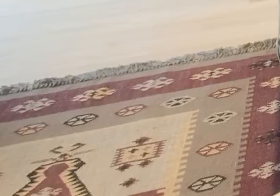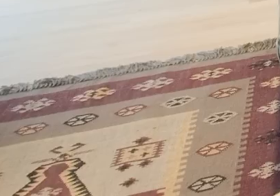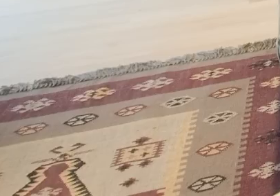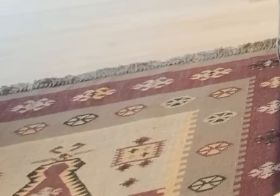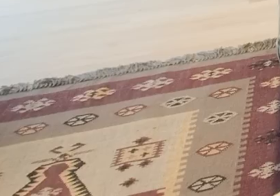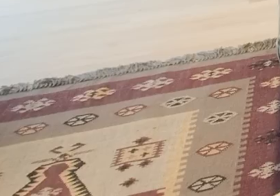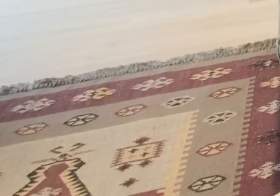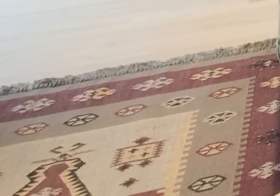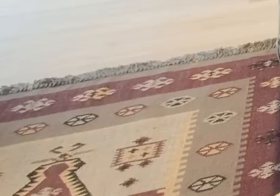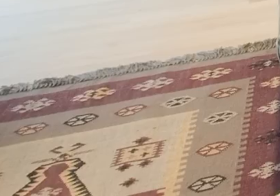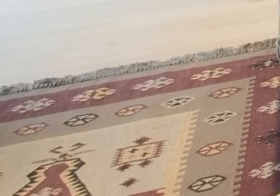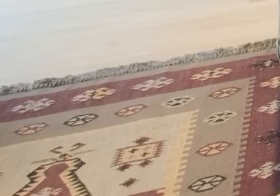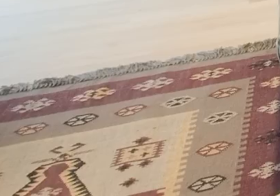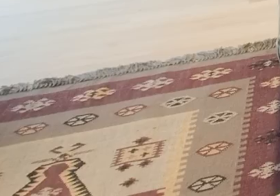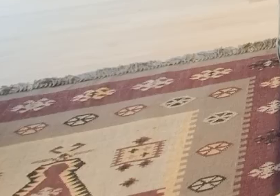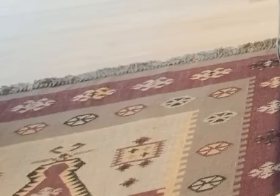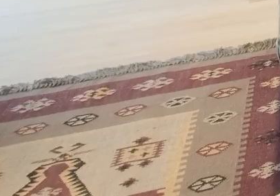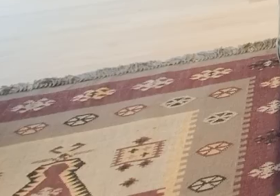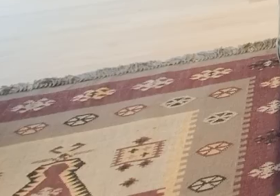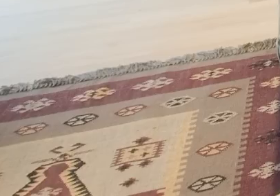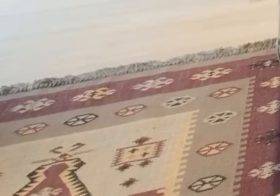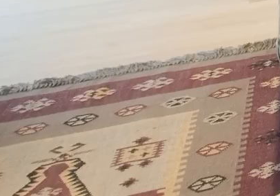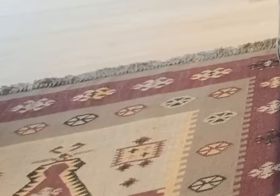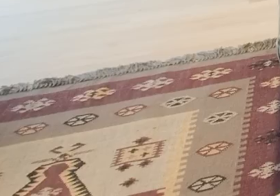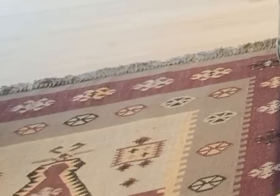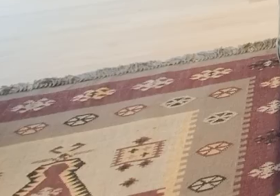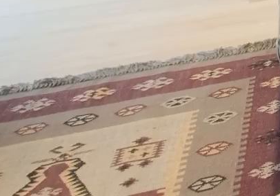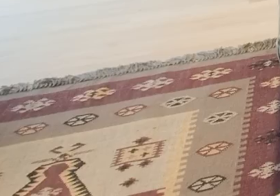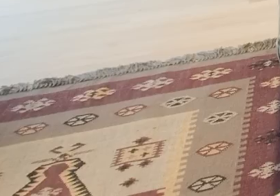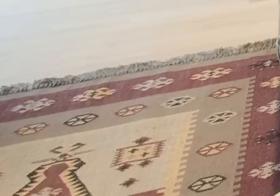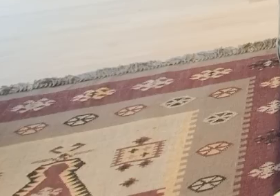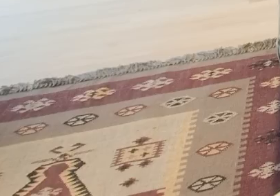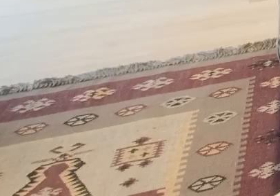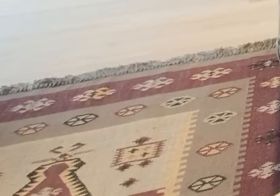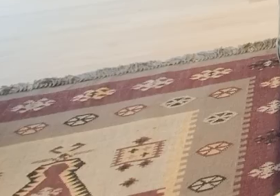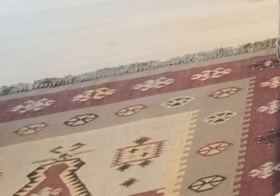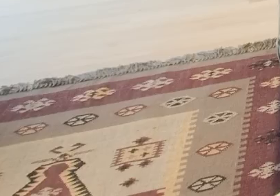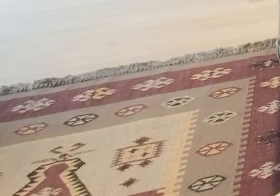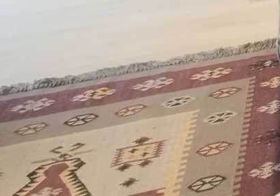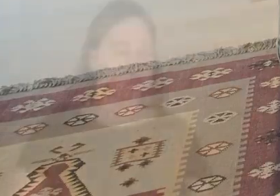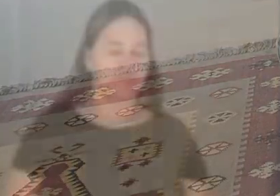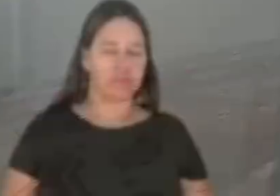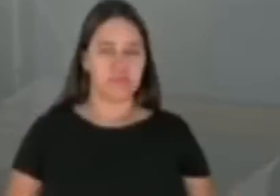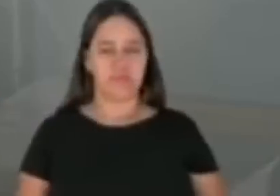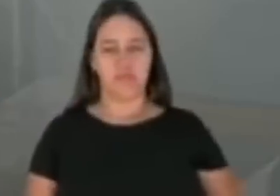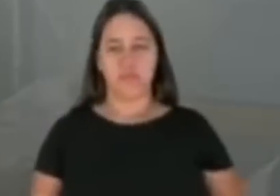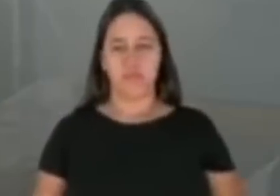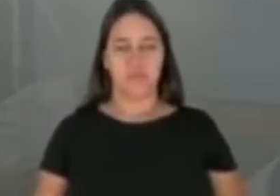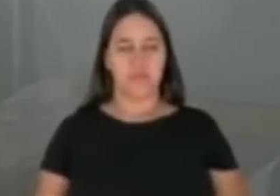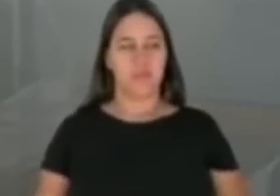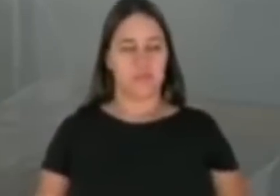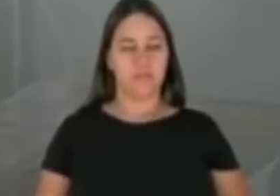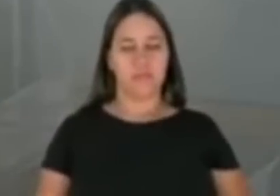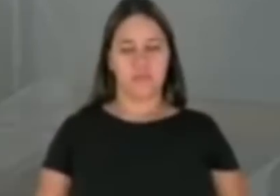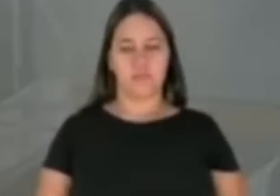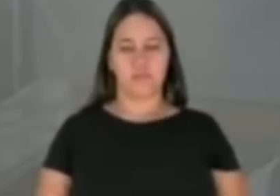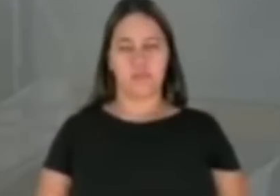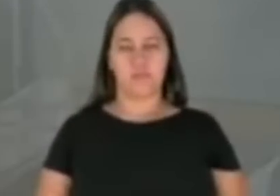caguetar Vamos assistir só isso aqui do do do do bichinho aqui vamos lá